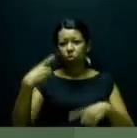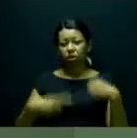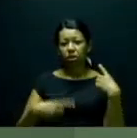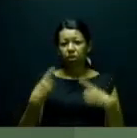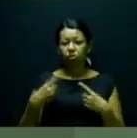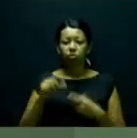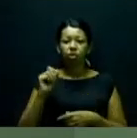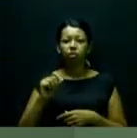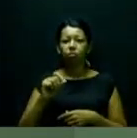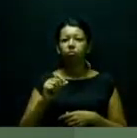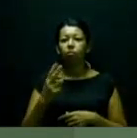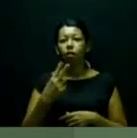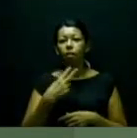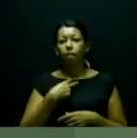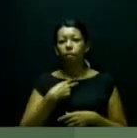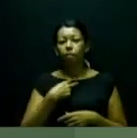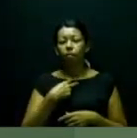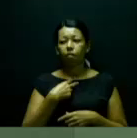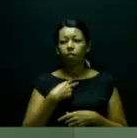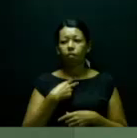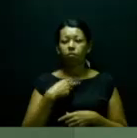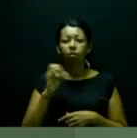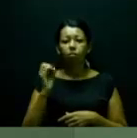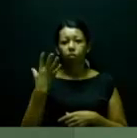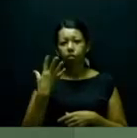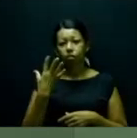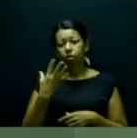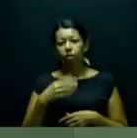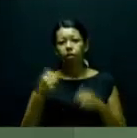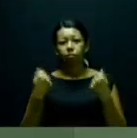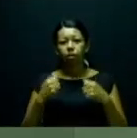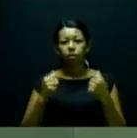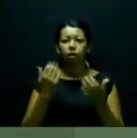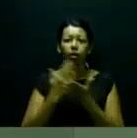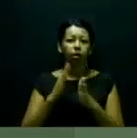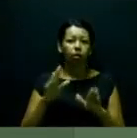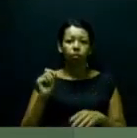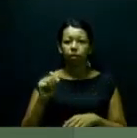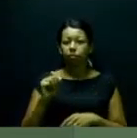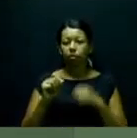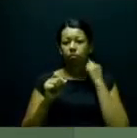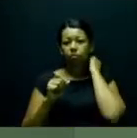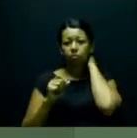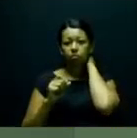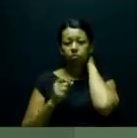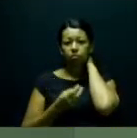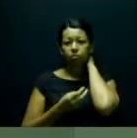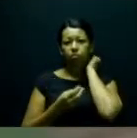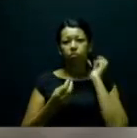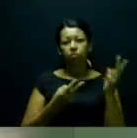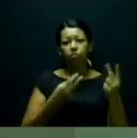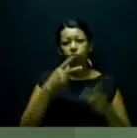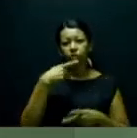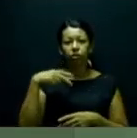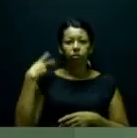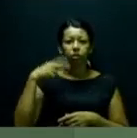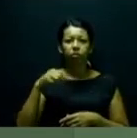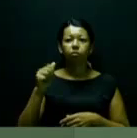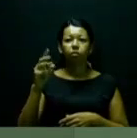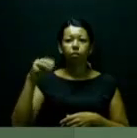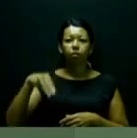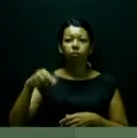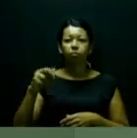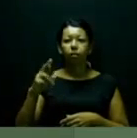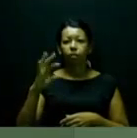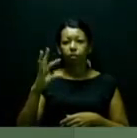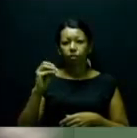É isso que não dá para acontecer e a gente tem que acabar com esse tipo de atuação. Inclusive, conforme mencionou o vereador Ademário, em